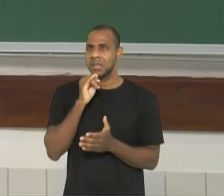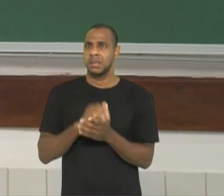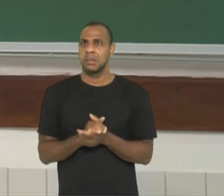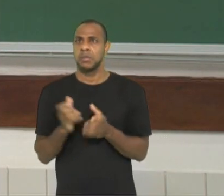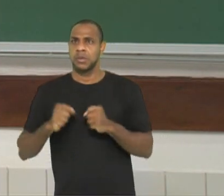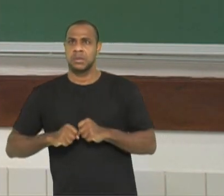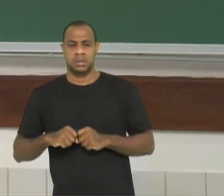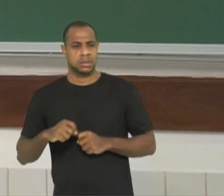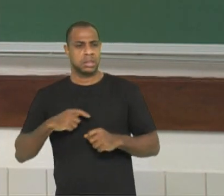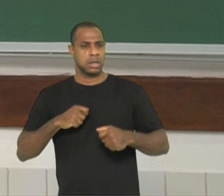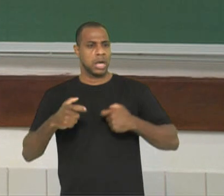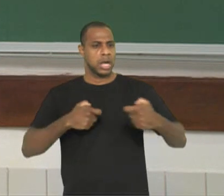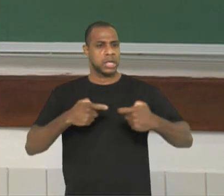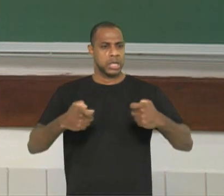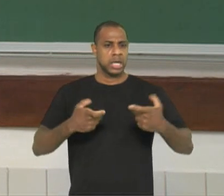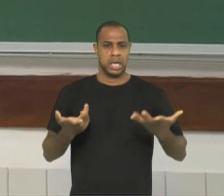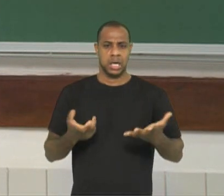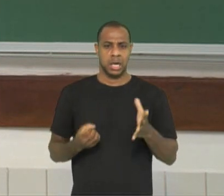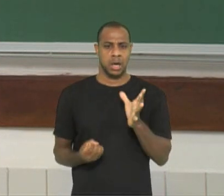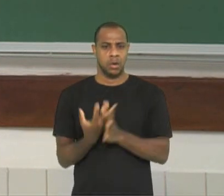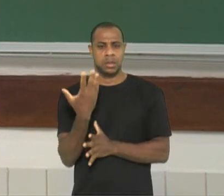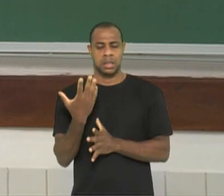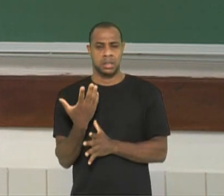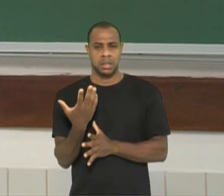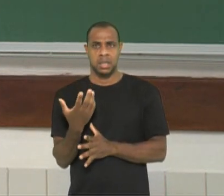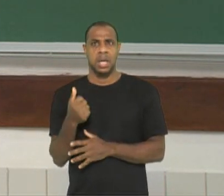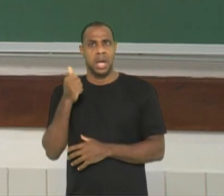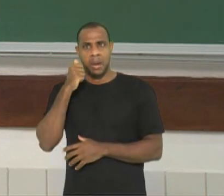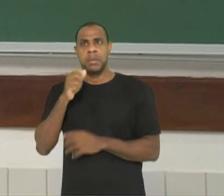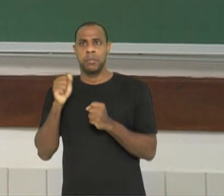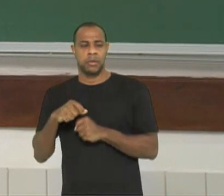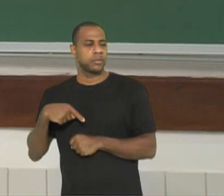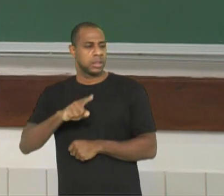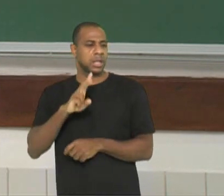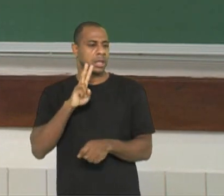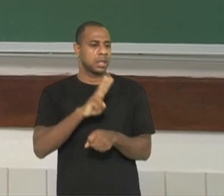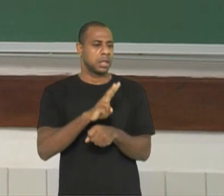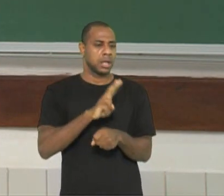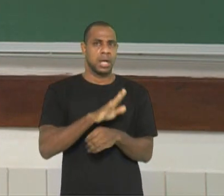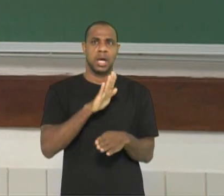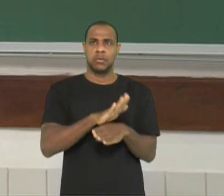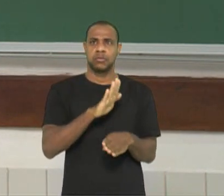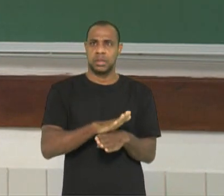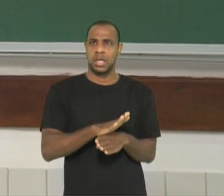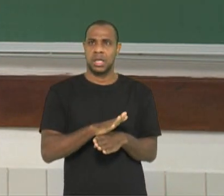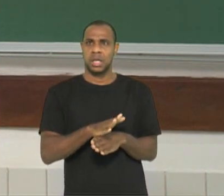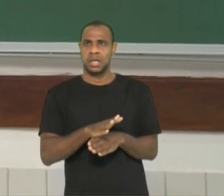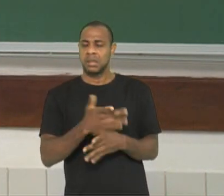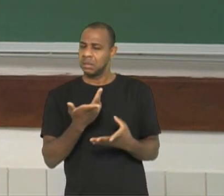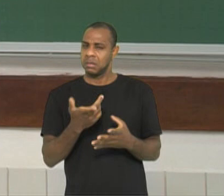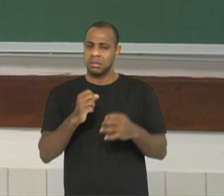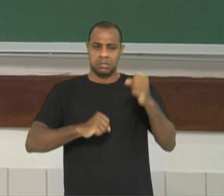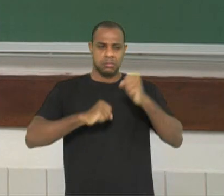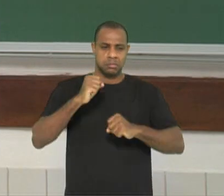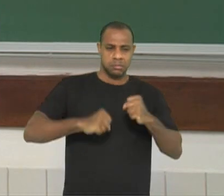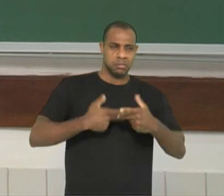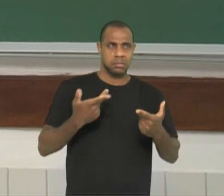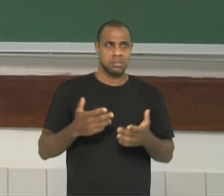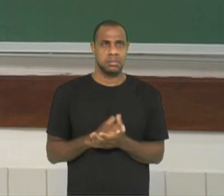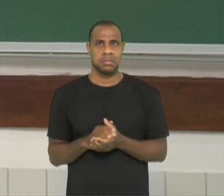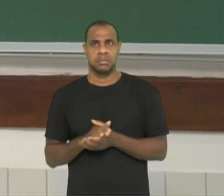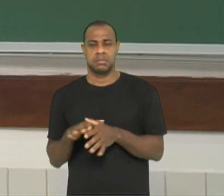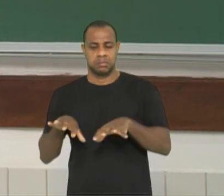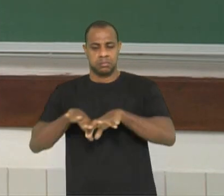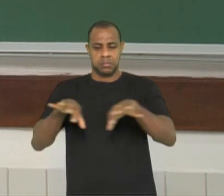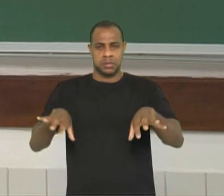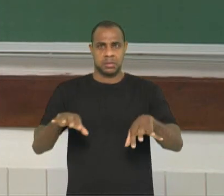fabricar arma, ela pode ir lá no campo de batalha ajudar os feridos, ela já tem um papel atuante. Existia a separação de negros e brancos, a